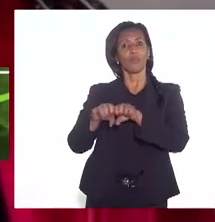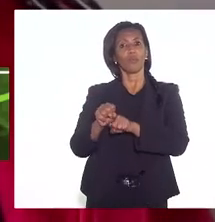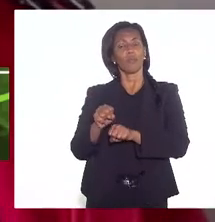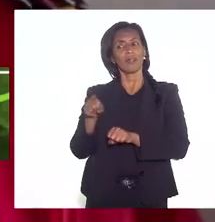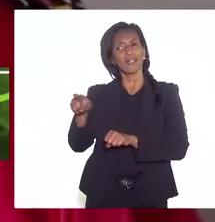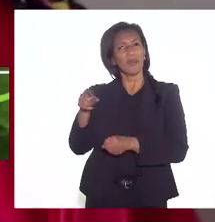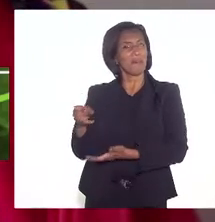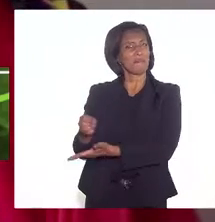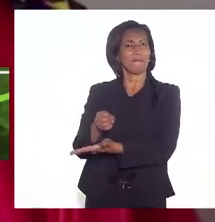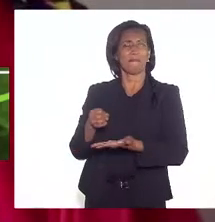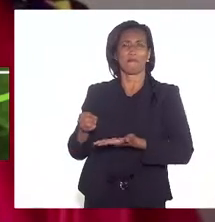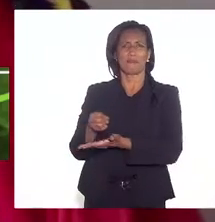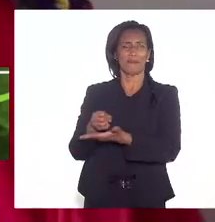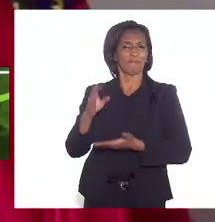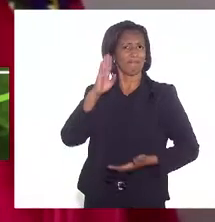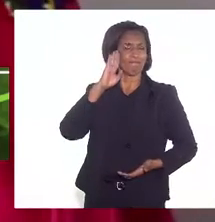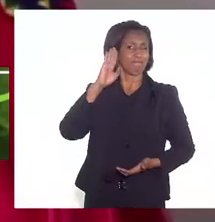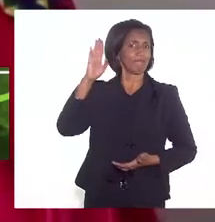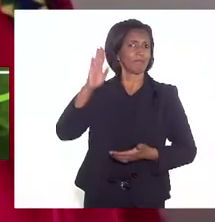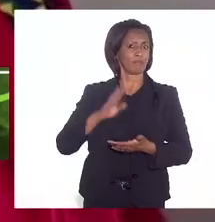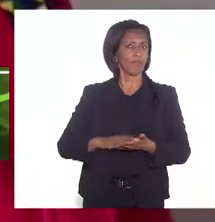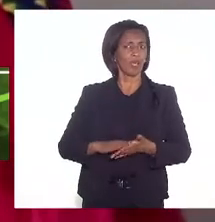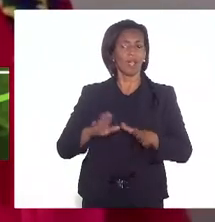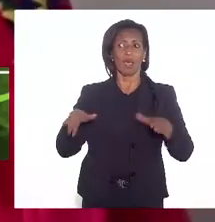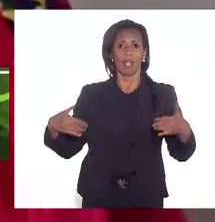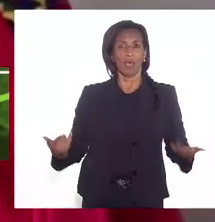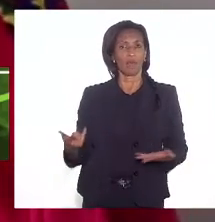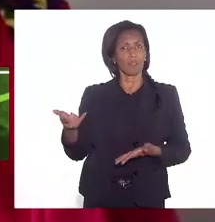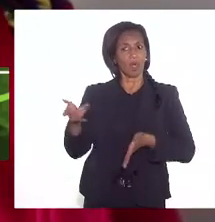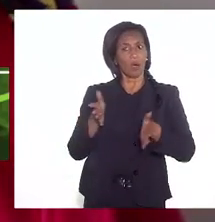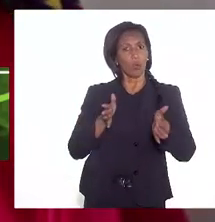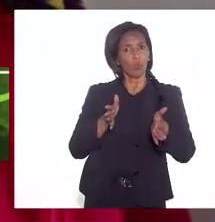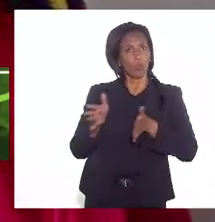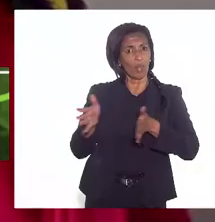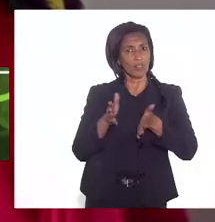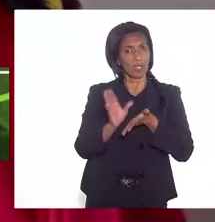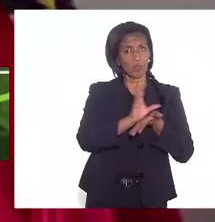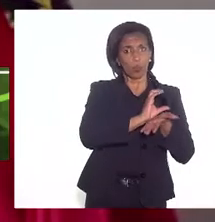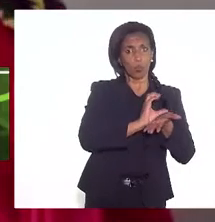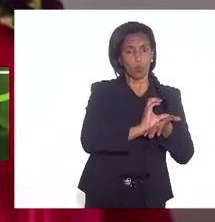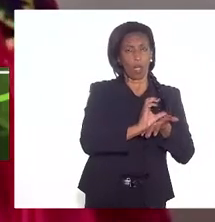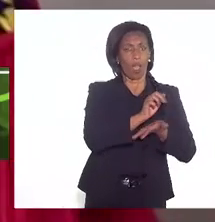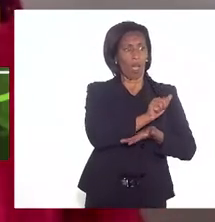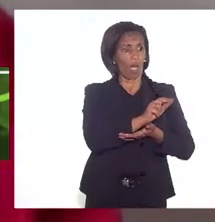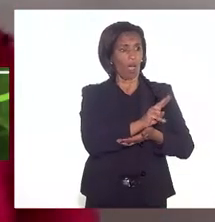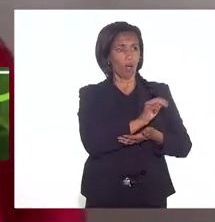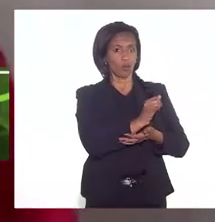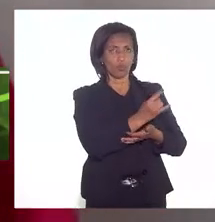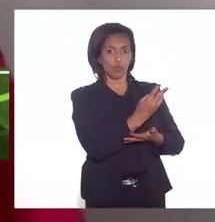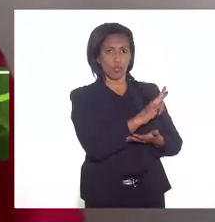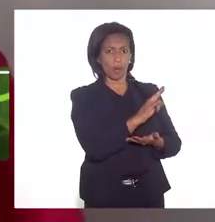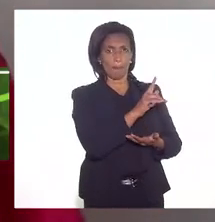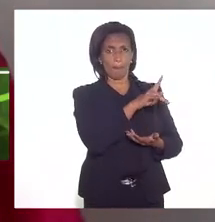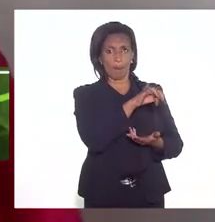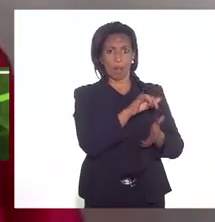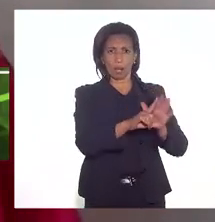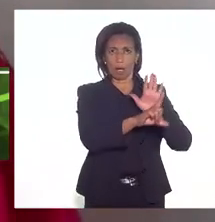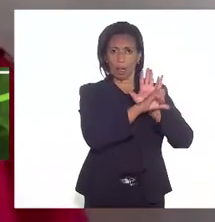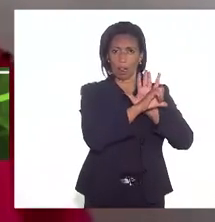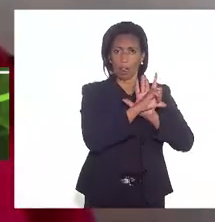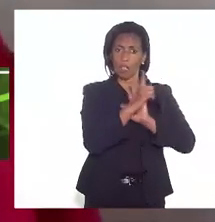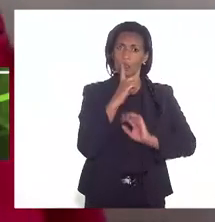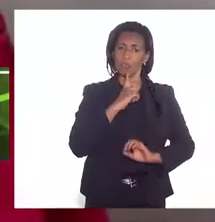é fundamental afinal muito do acesso a recursos da lei Aldir Blanc por exemplo tiveram